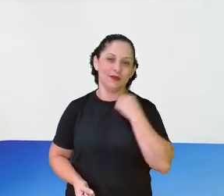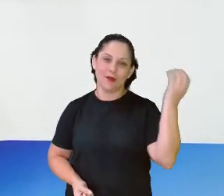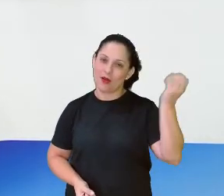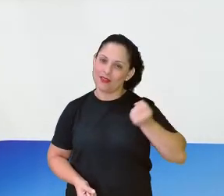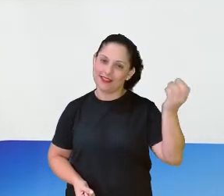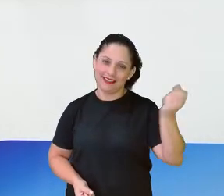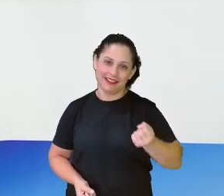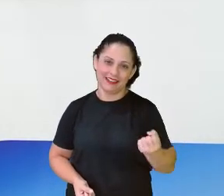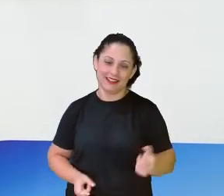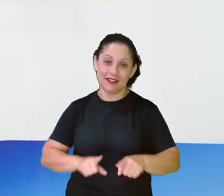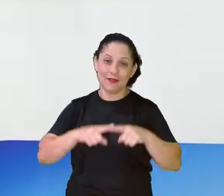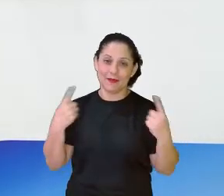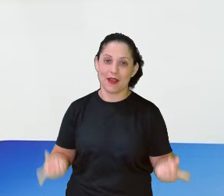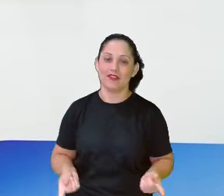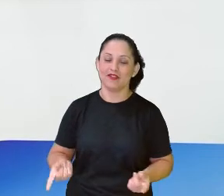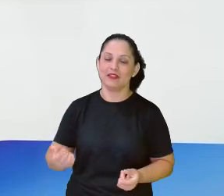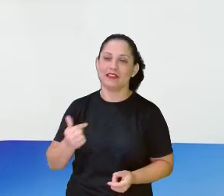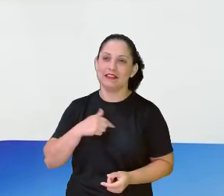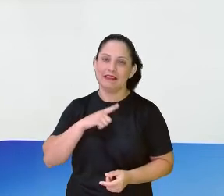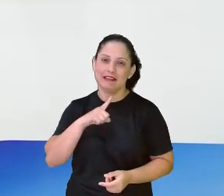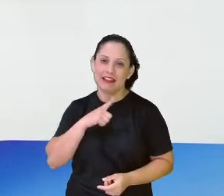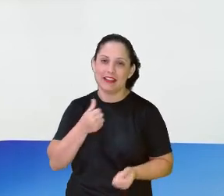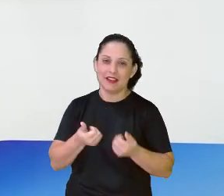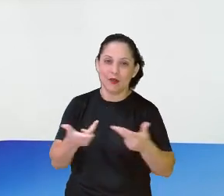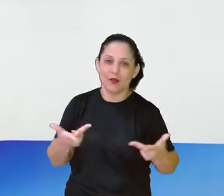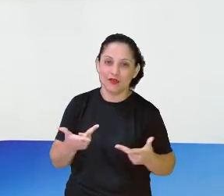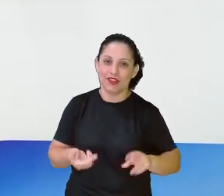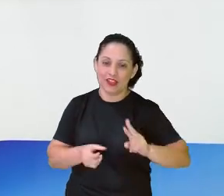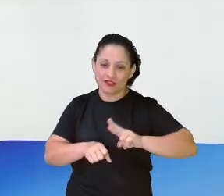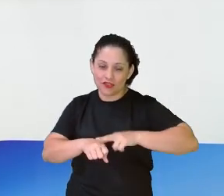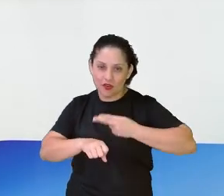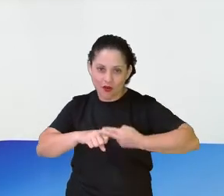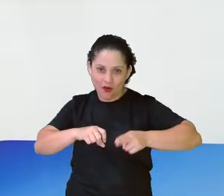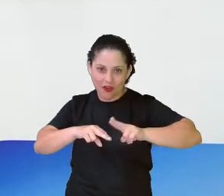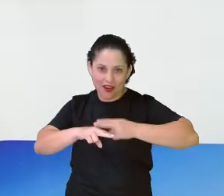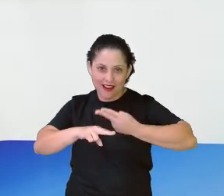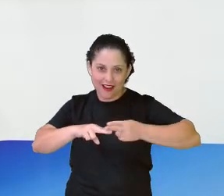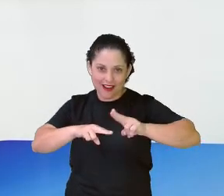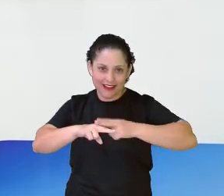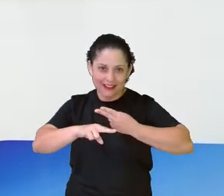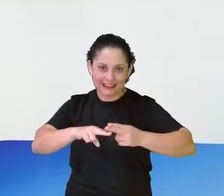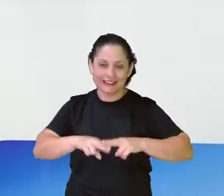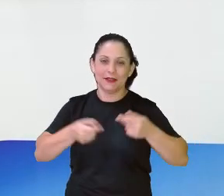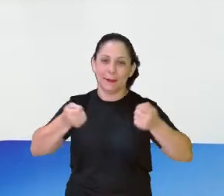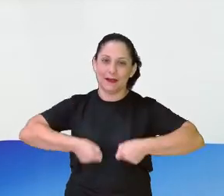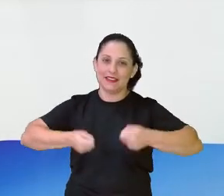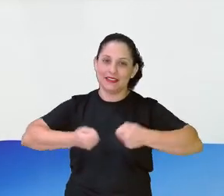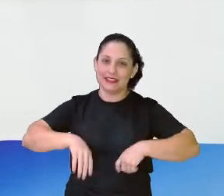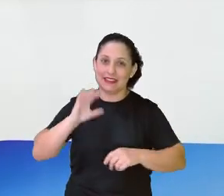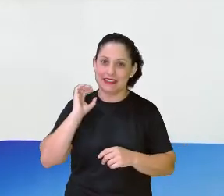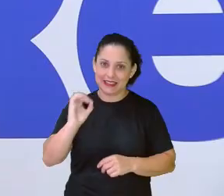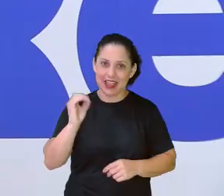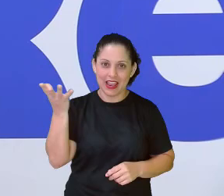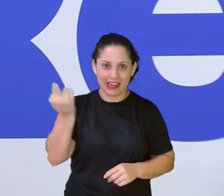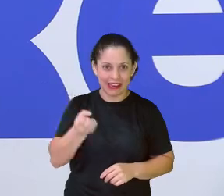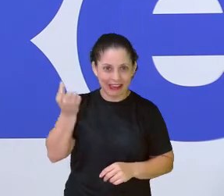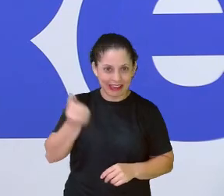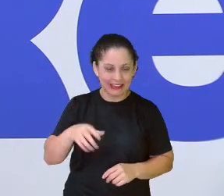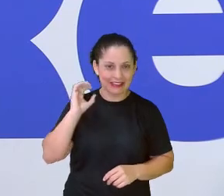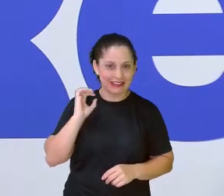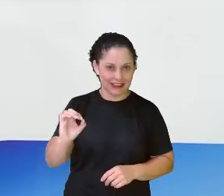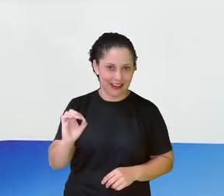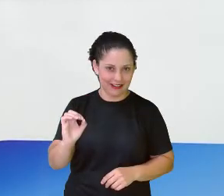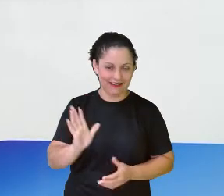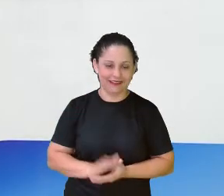se eu for trazer coisas relacionadas a chocolate, tem que ser 0 lactose, não é isso, professora? É isso aí. Então,